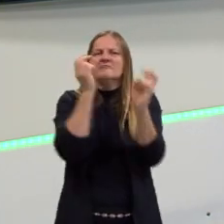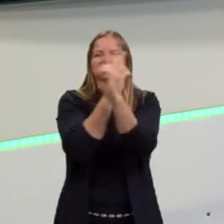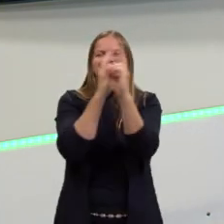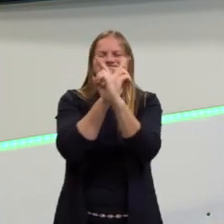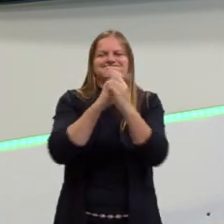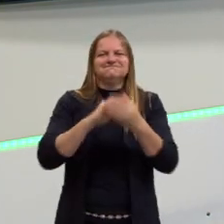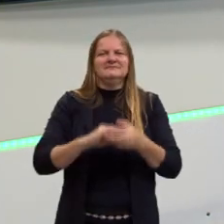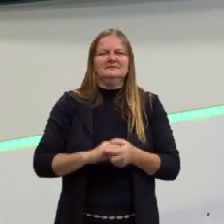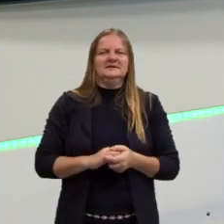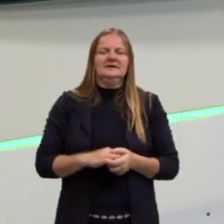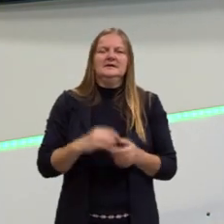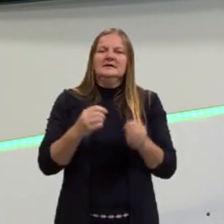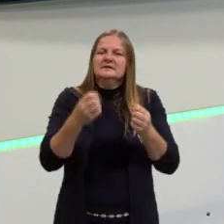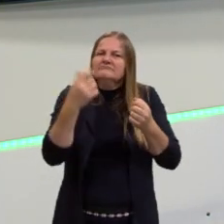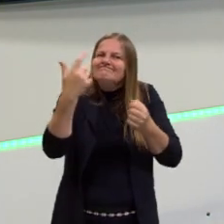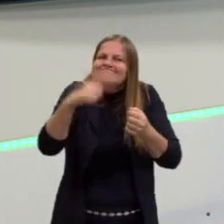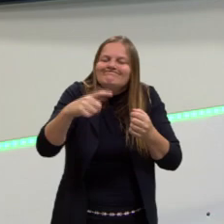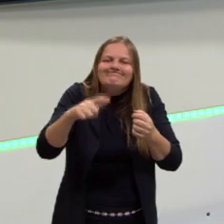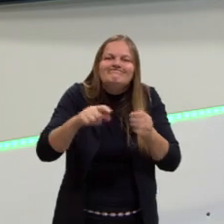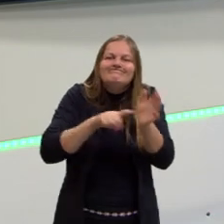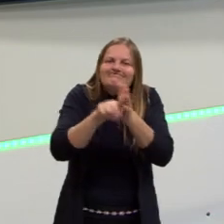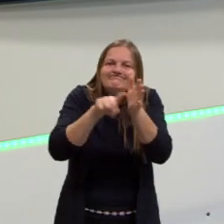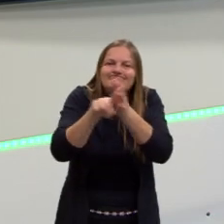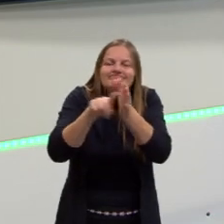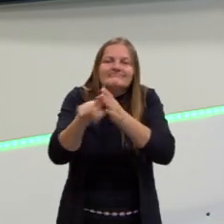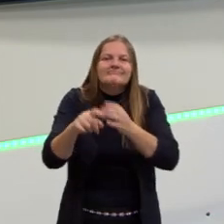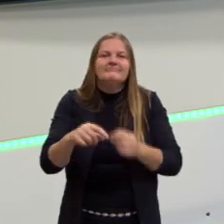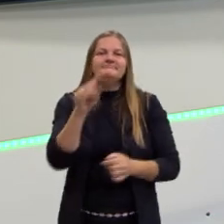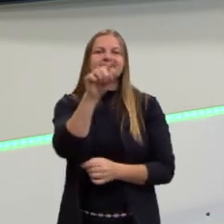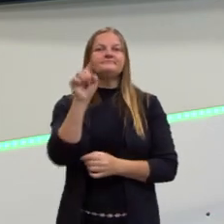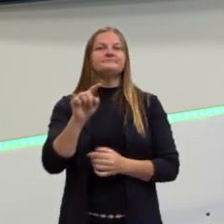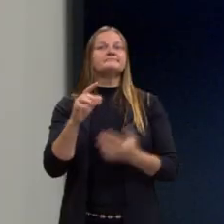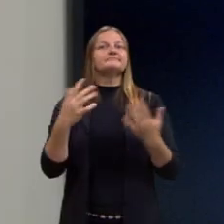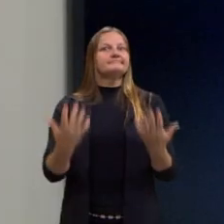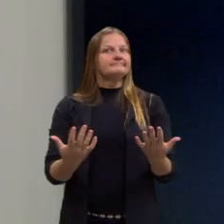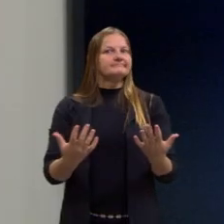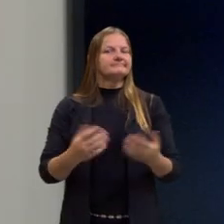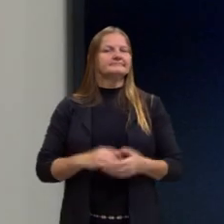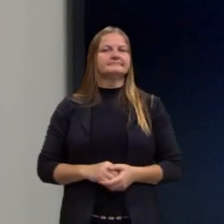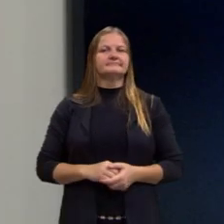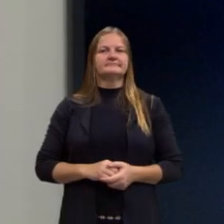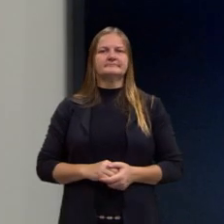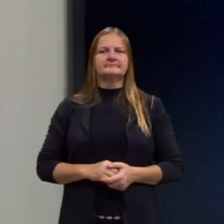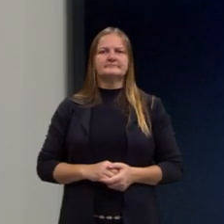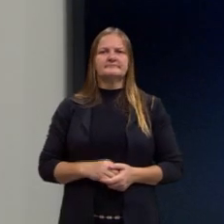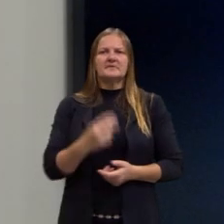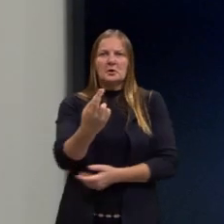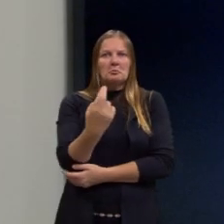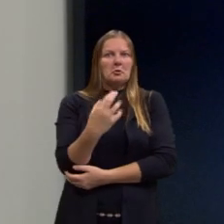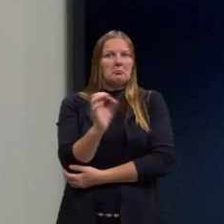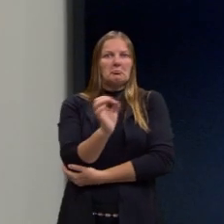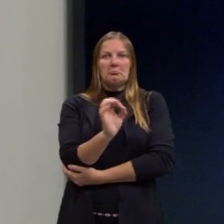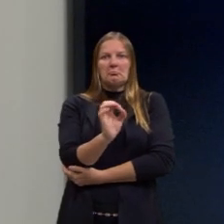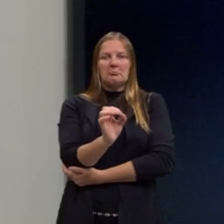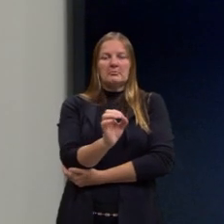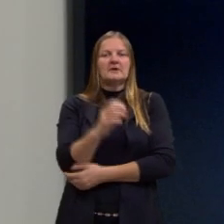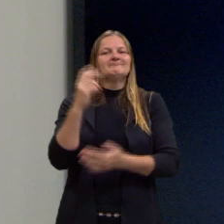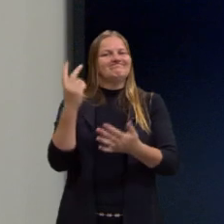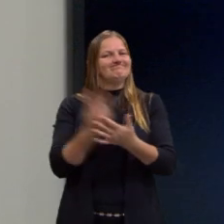e aí eu lanço lá uma pergunta com ponto de interrogação a pergunta direta que vai ficar sem resposta